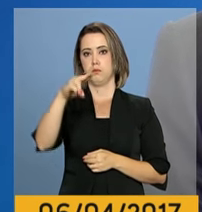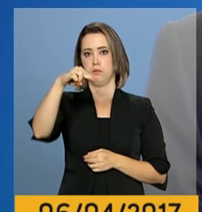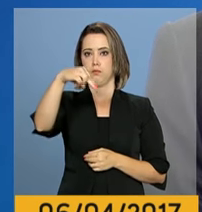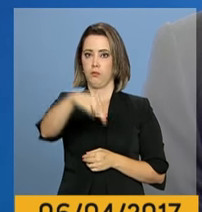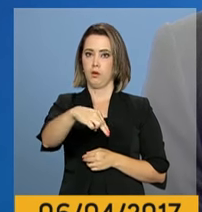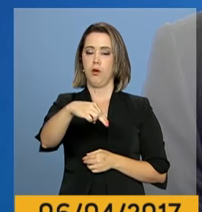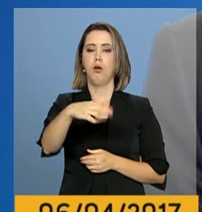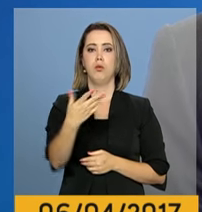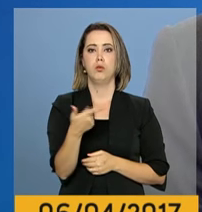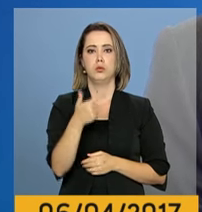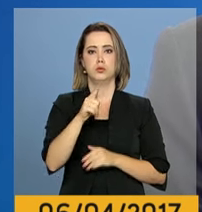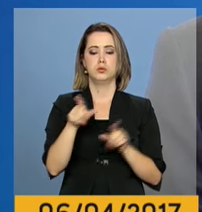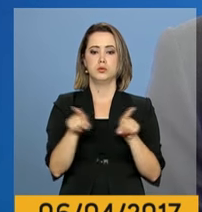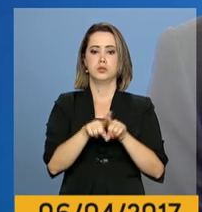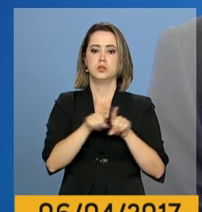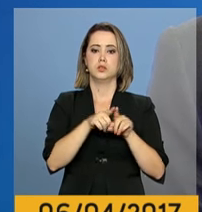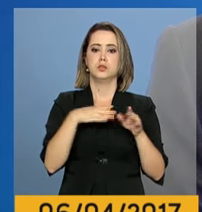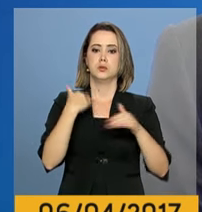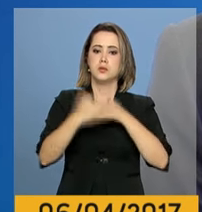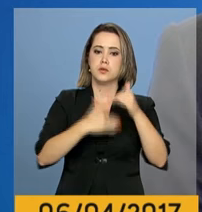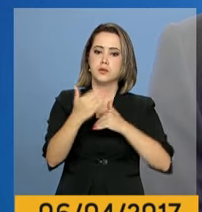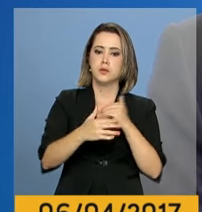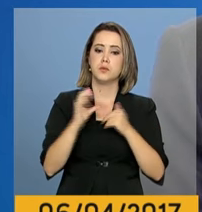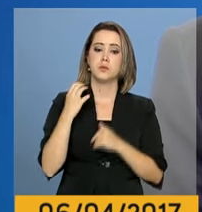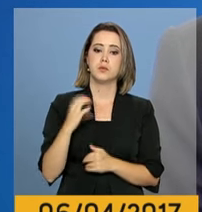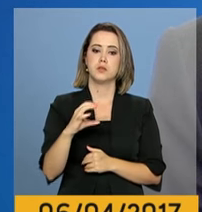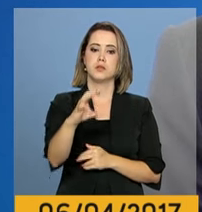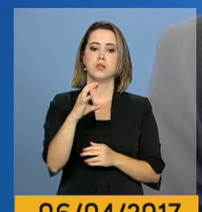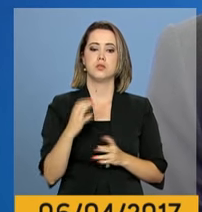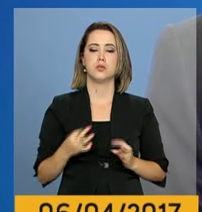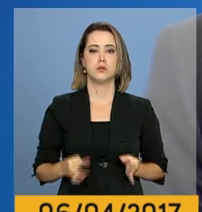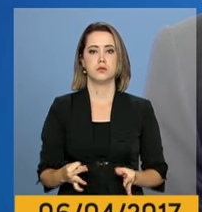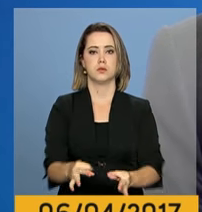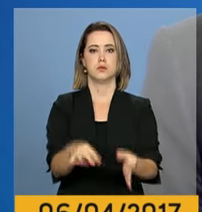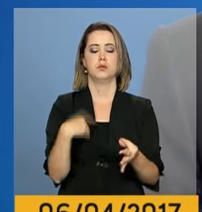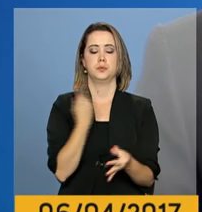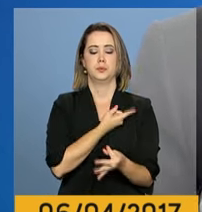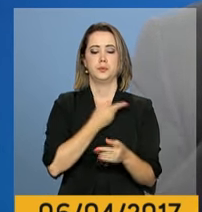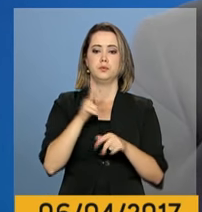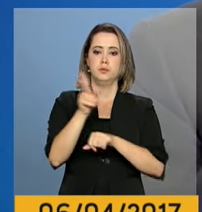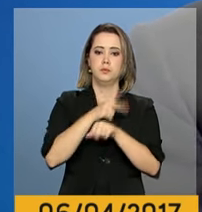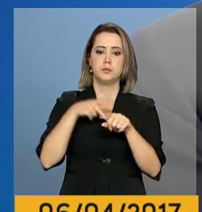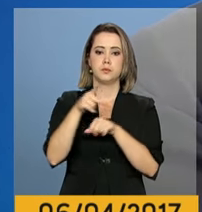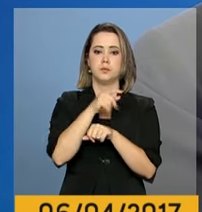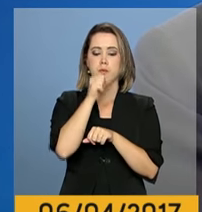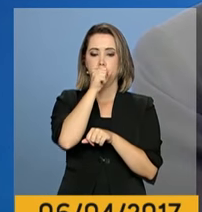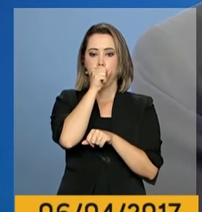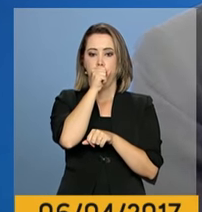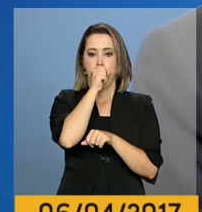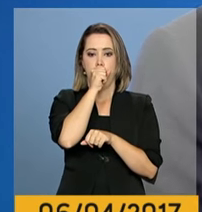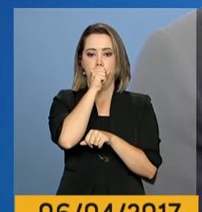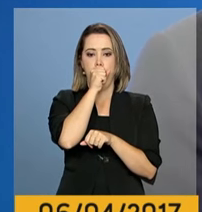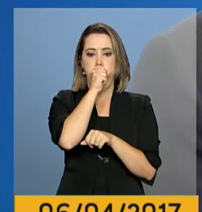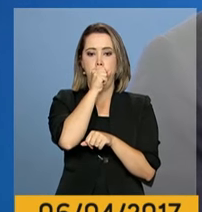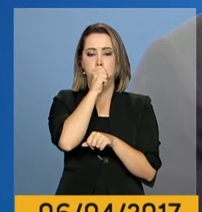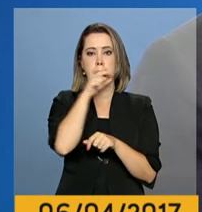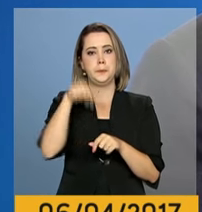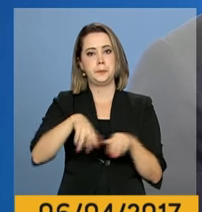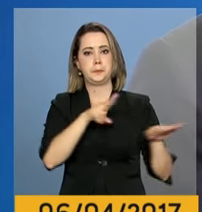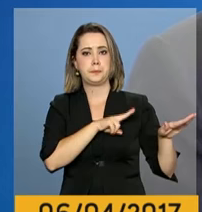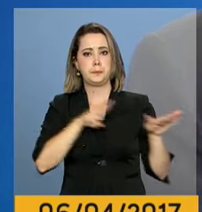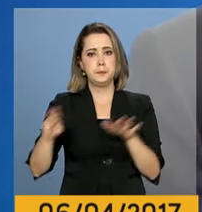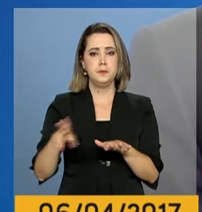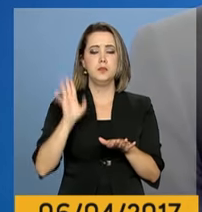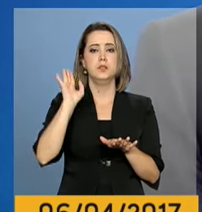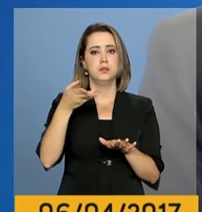na contribuição ao desenvolvimento científico e tecnológico do nosso país. Esta semana, aliás, tive a satisfação de, ao